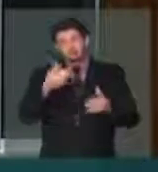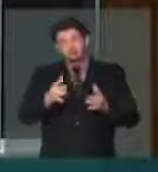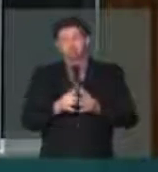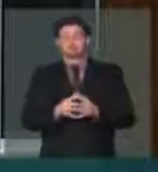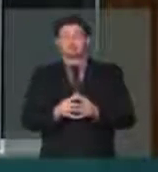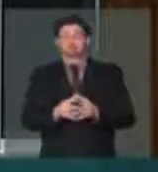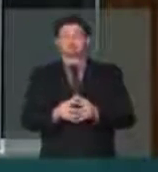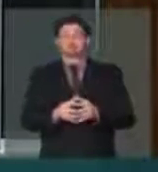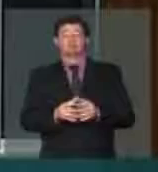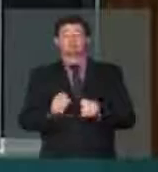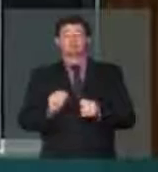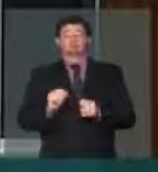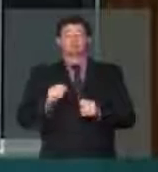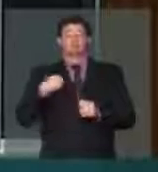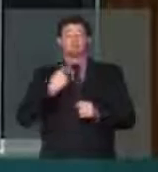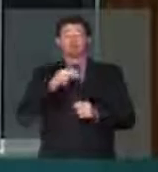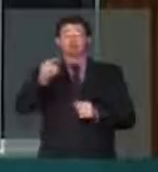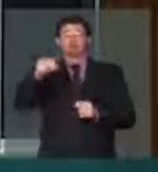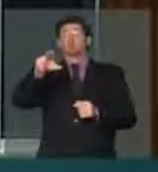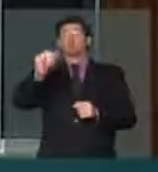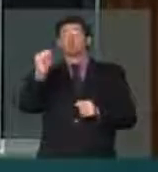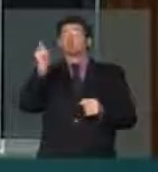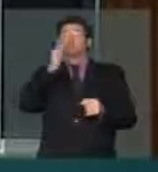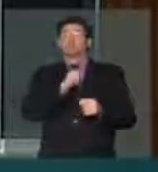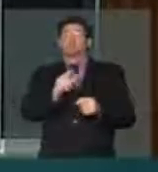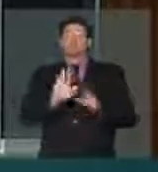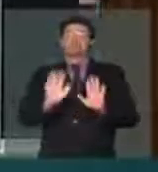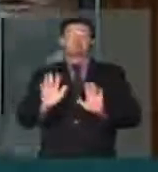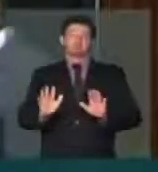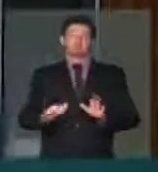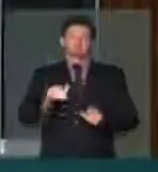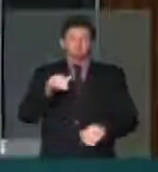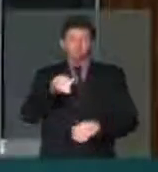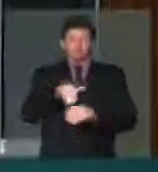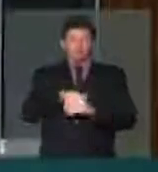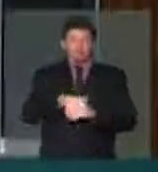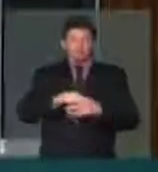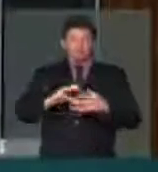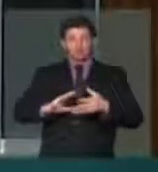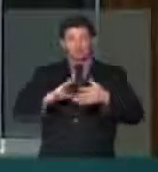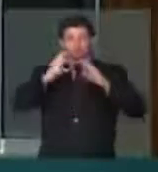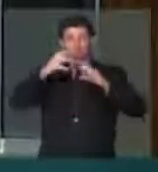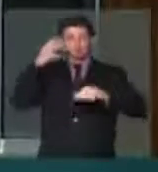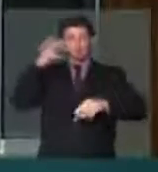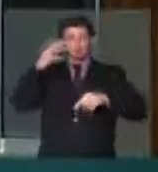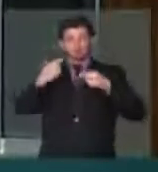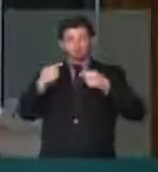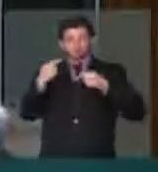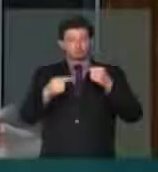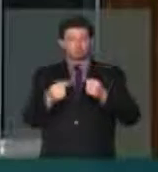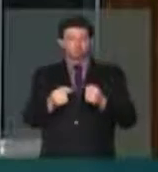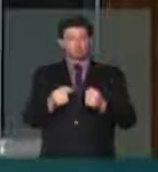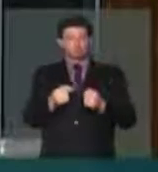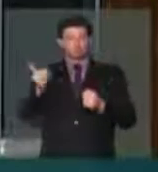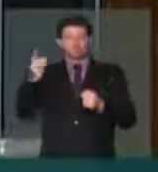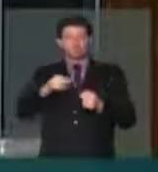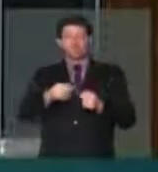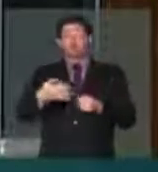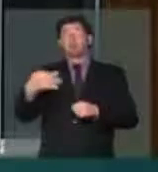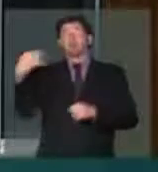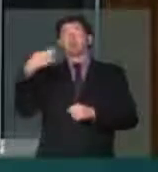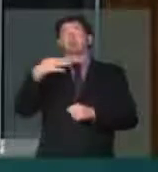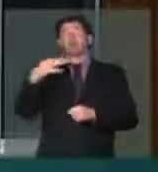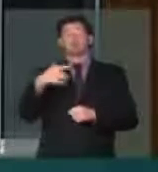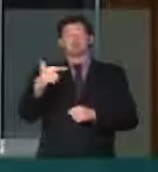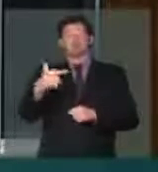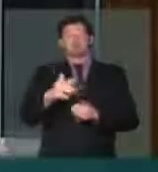Infelizmente, nós não vamos nunca conseguirmos votarmos uma reforma política que seja a da